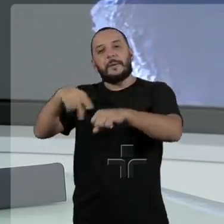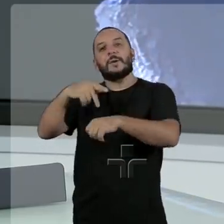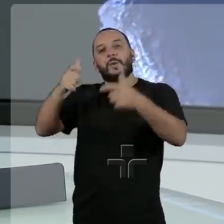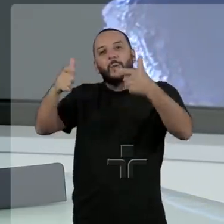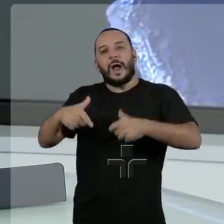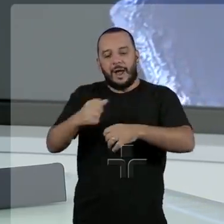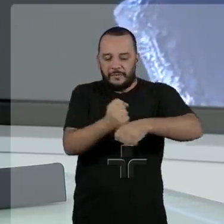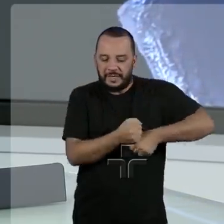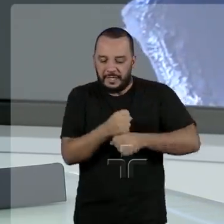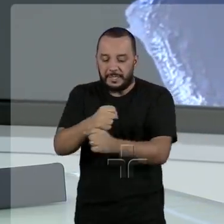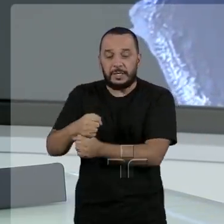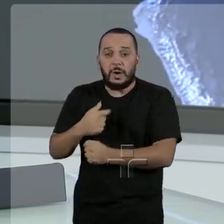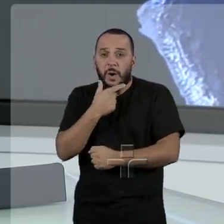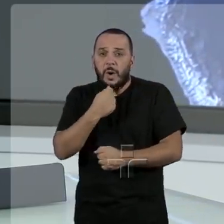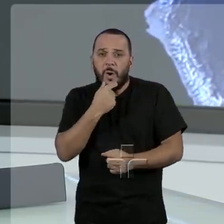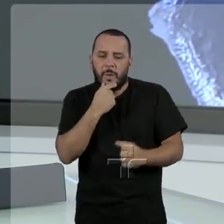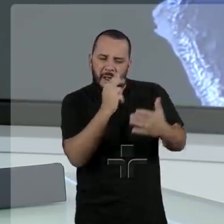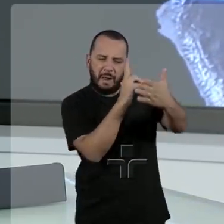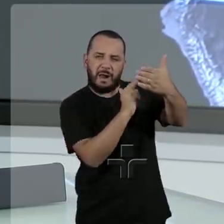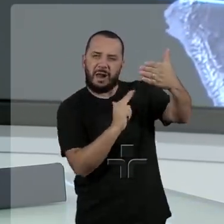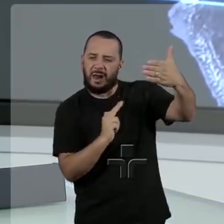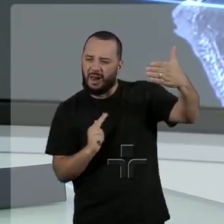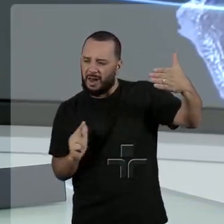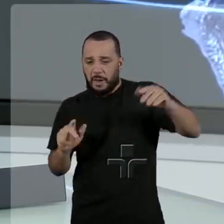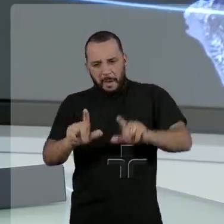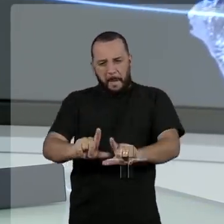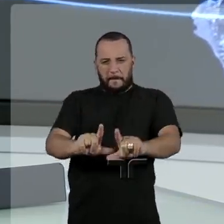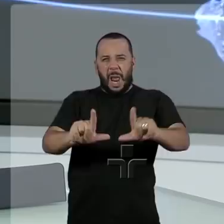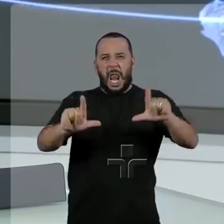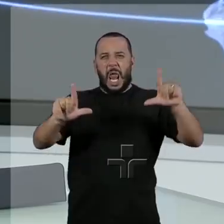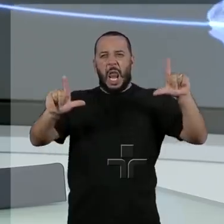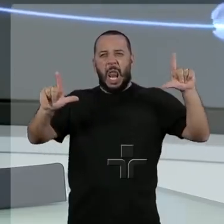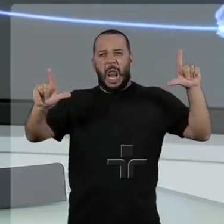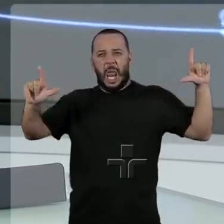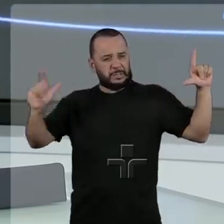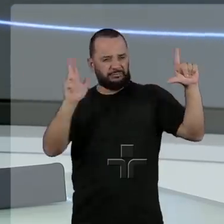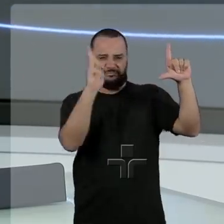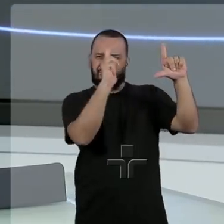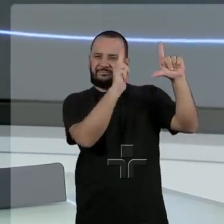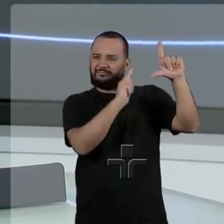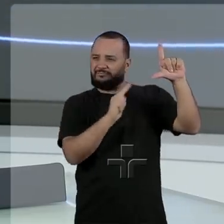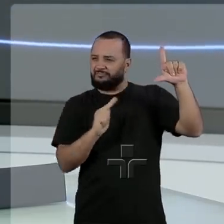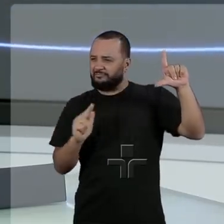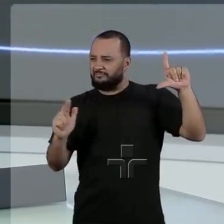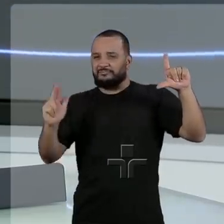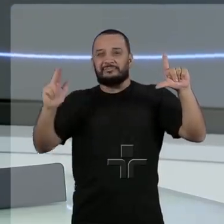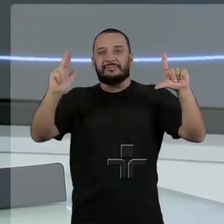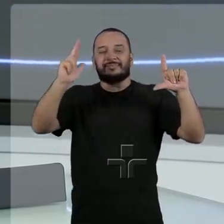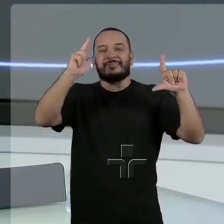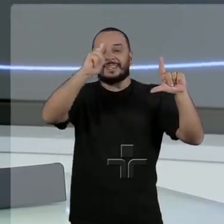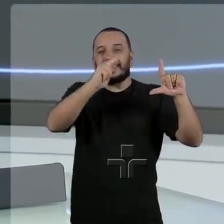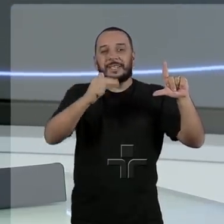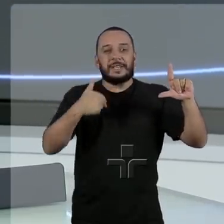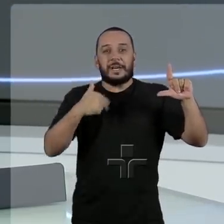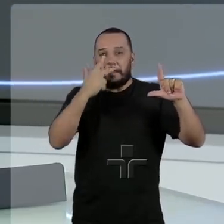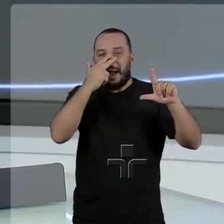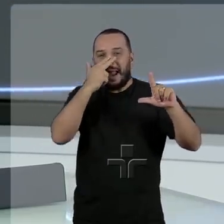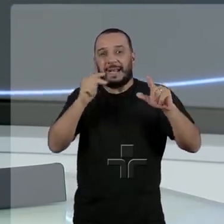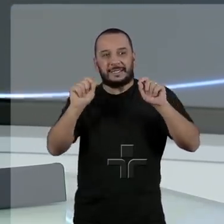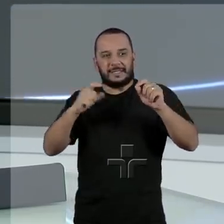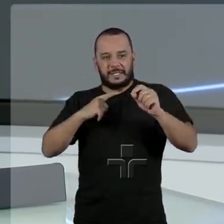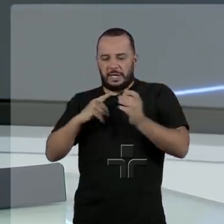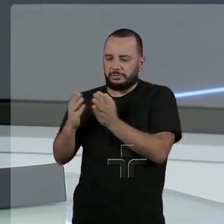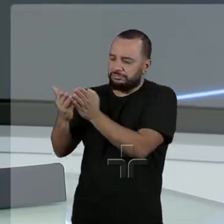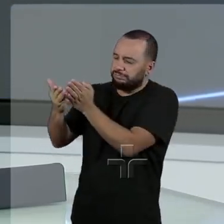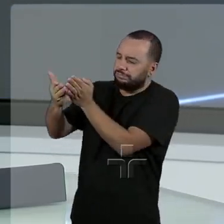um pintor local e montou um painel com várias pinturas que formam a imagem de um enorme cruzeiro chegando à cidade.